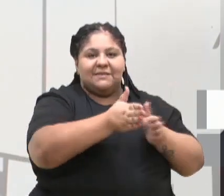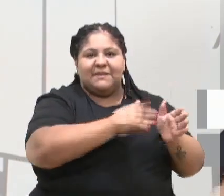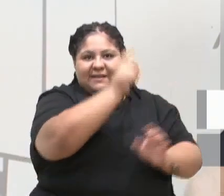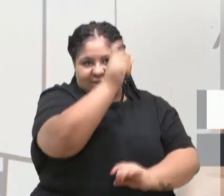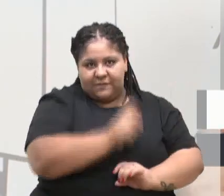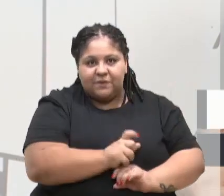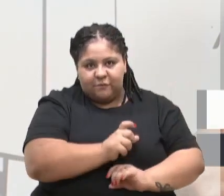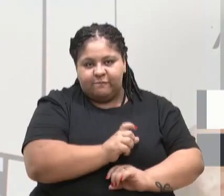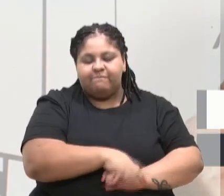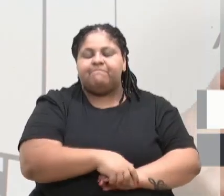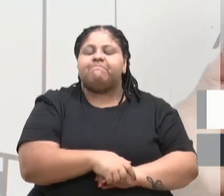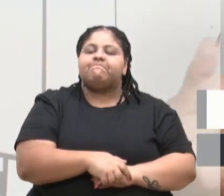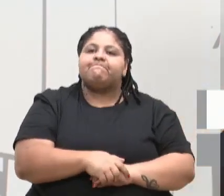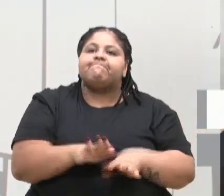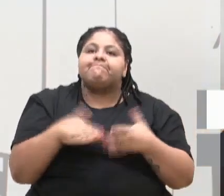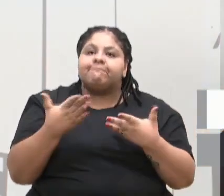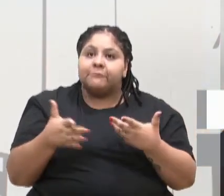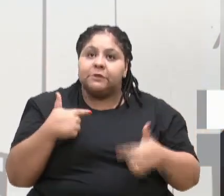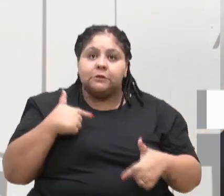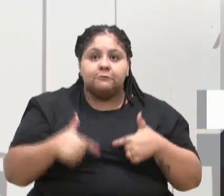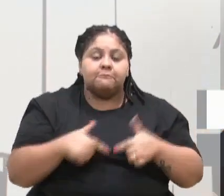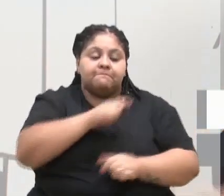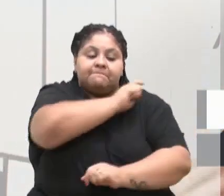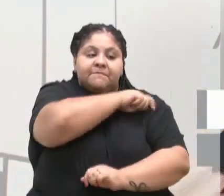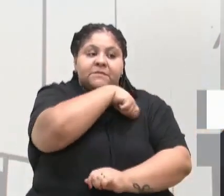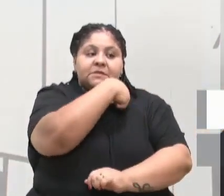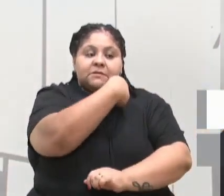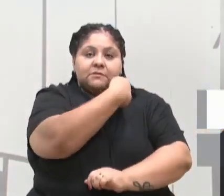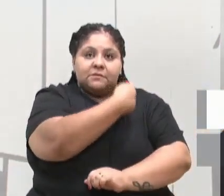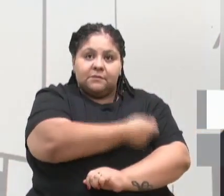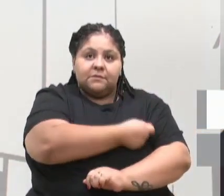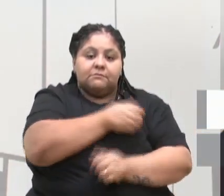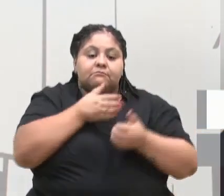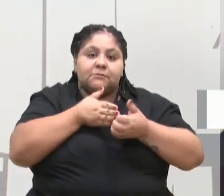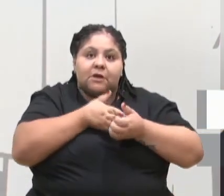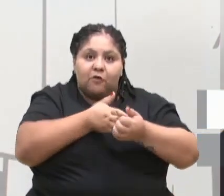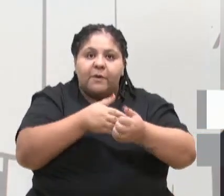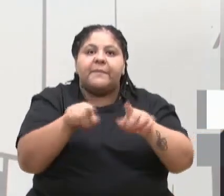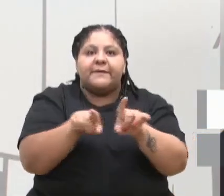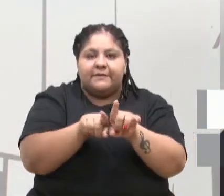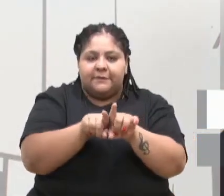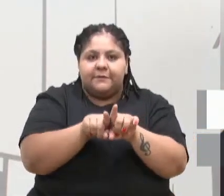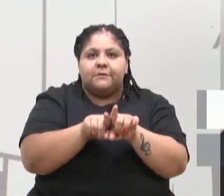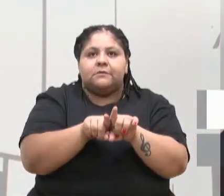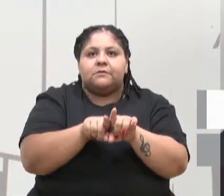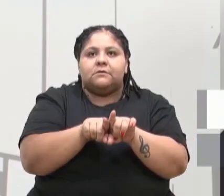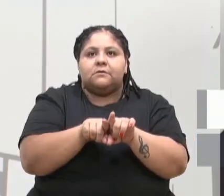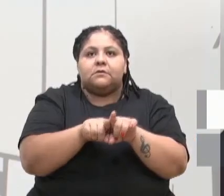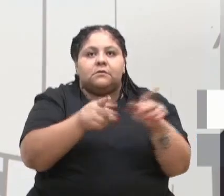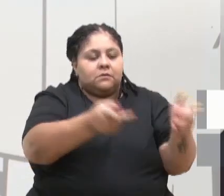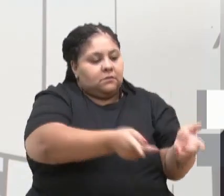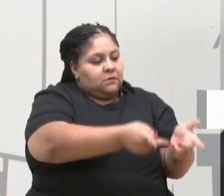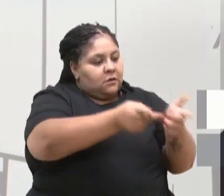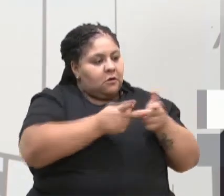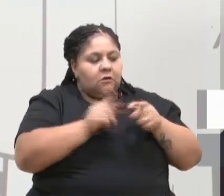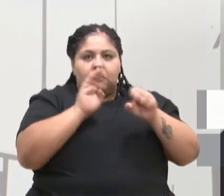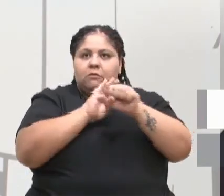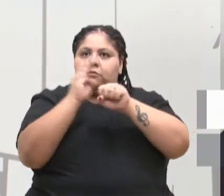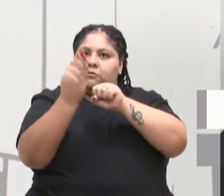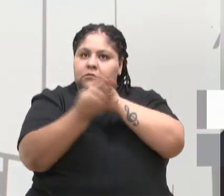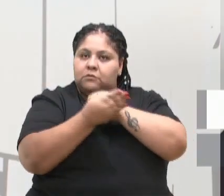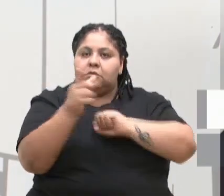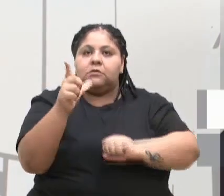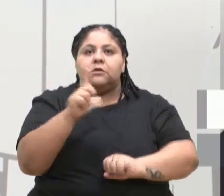Então, foi um trabalho de fiscalização e de acompanhamento. Além disso, eu visitei os bairros, estive